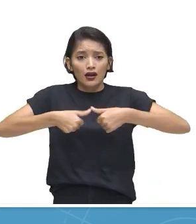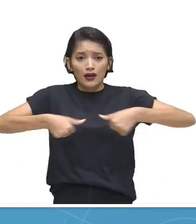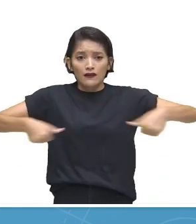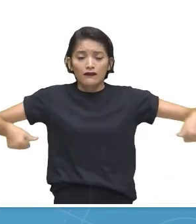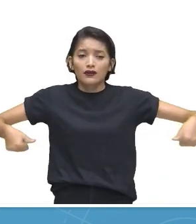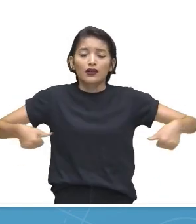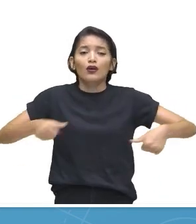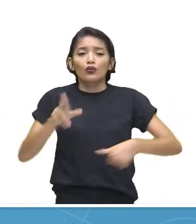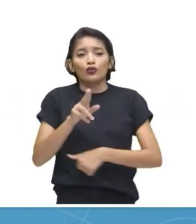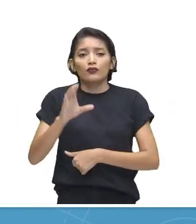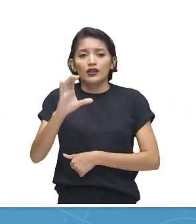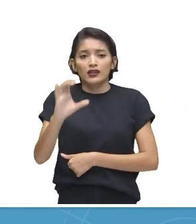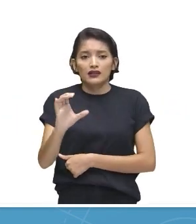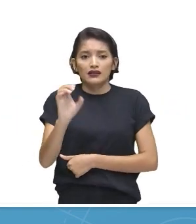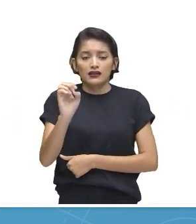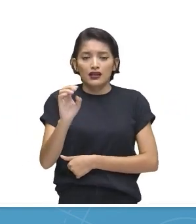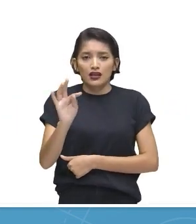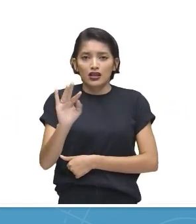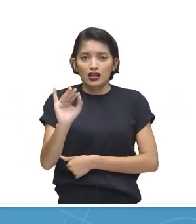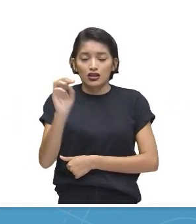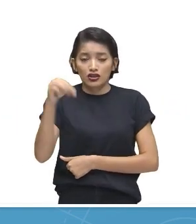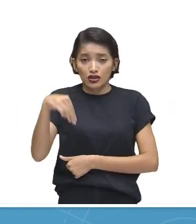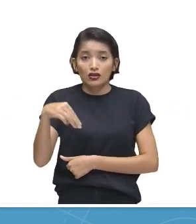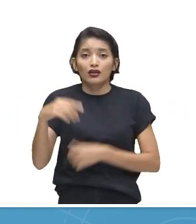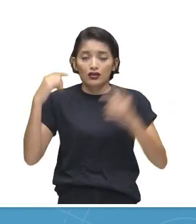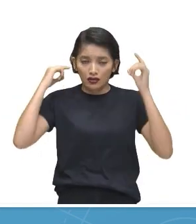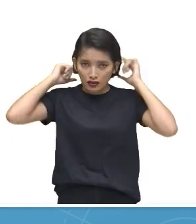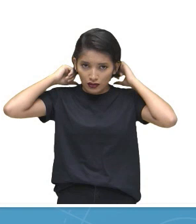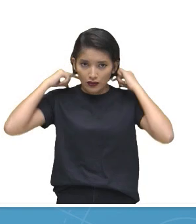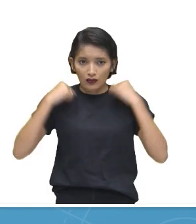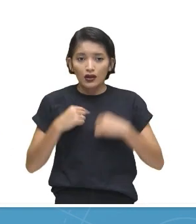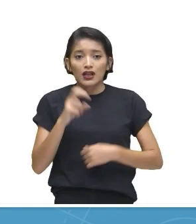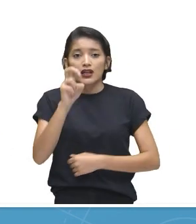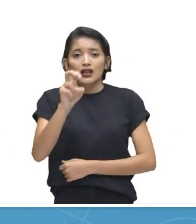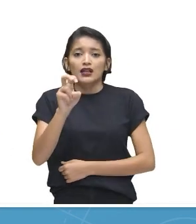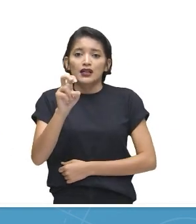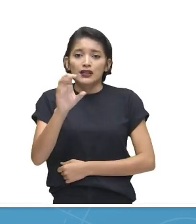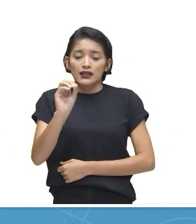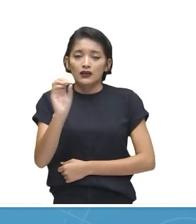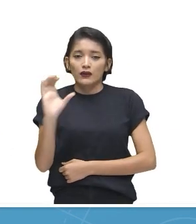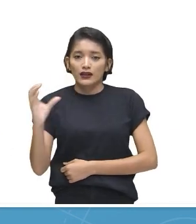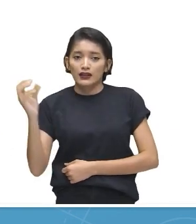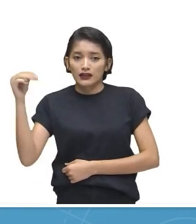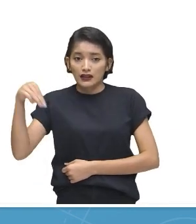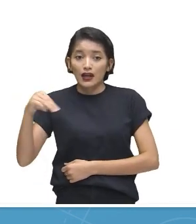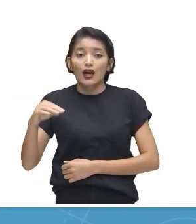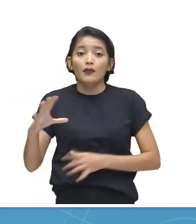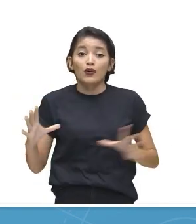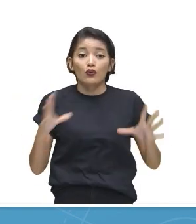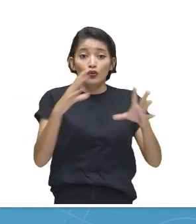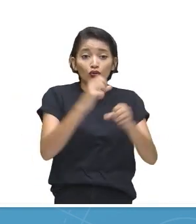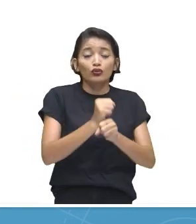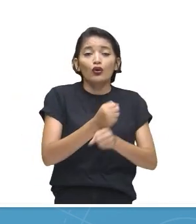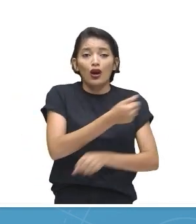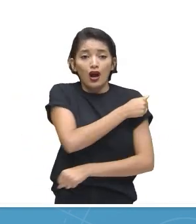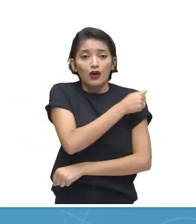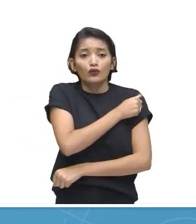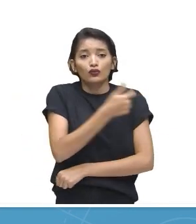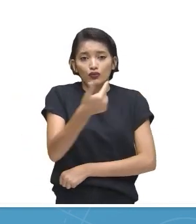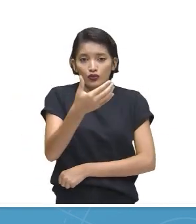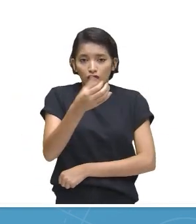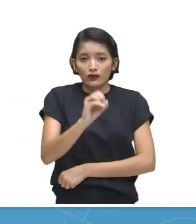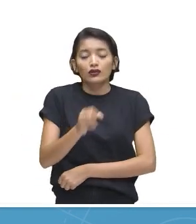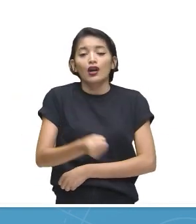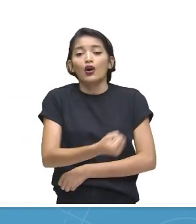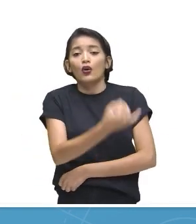de cetim. Sabendo que cada alça terá 50 centímetros e que são 20 alunos no total, quantos